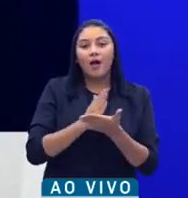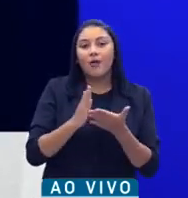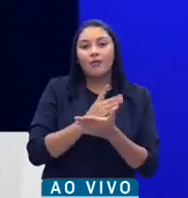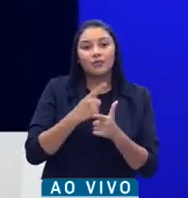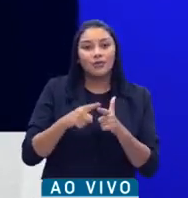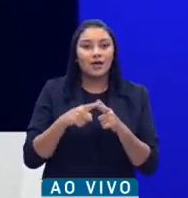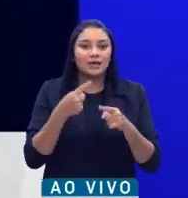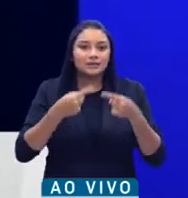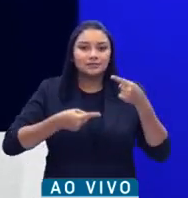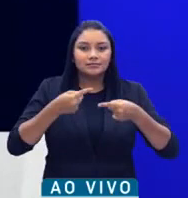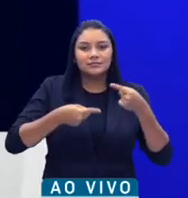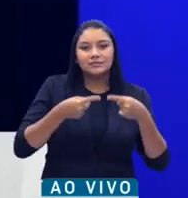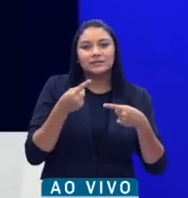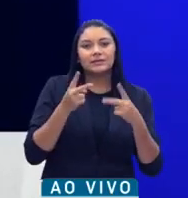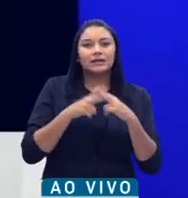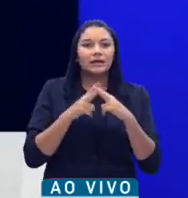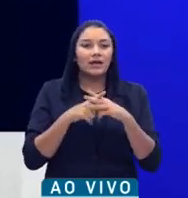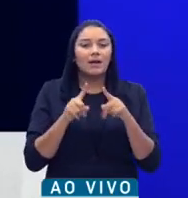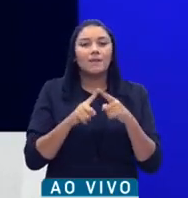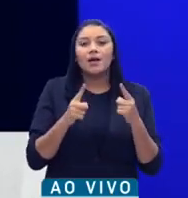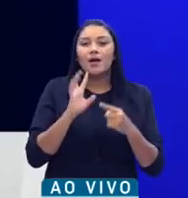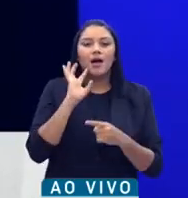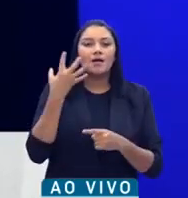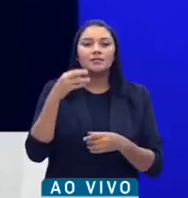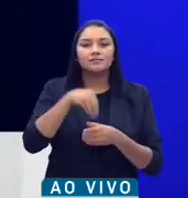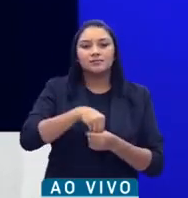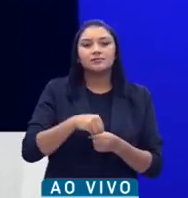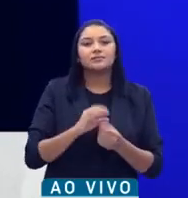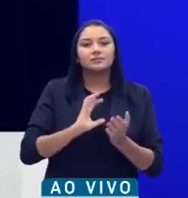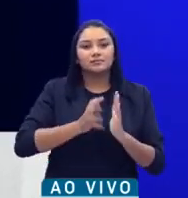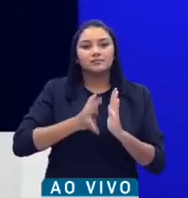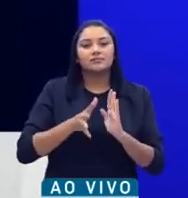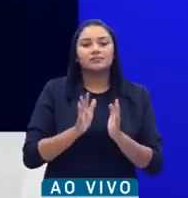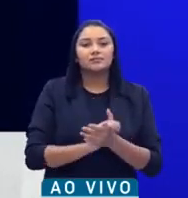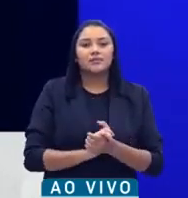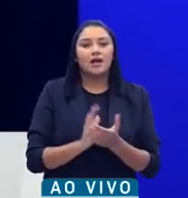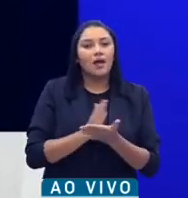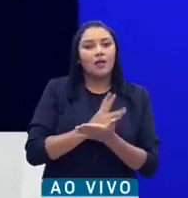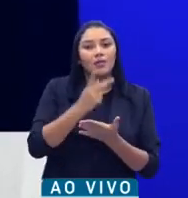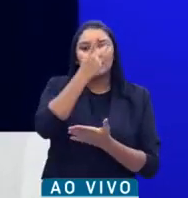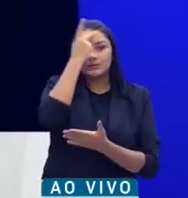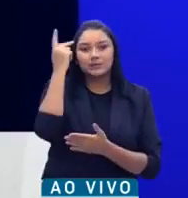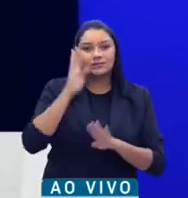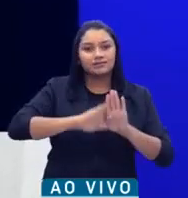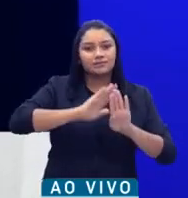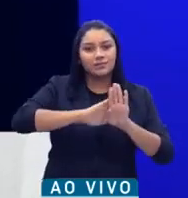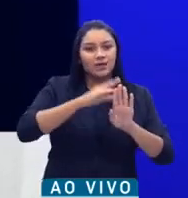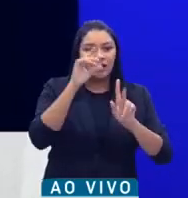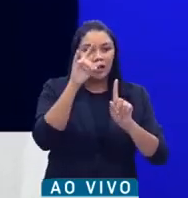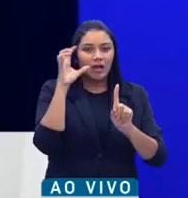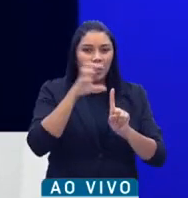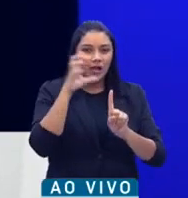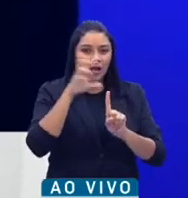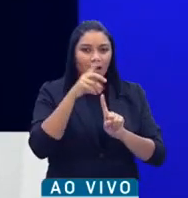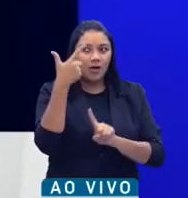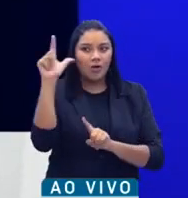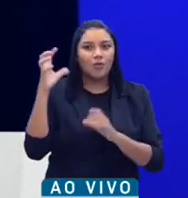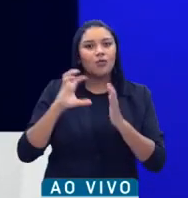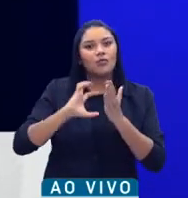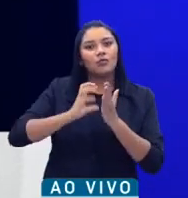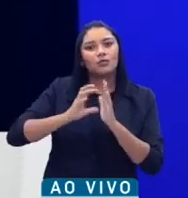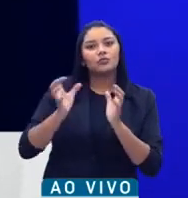todo e qualquer partido, e que tem sido, de certa forma, usado por pessoas que estão sendo manipuladas por outro grupo político para